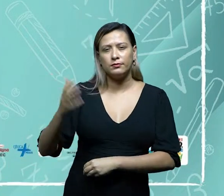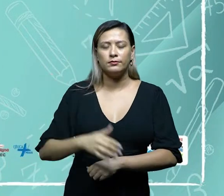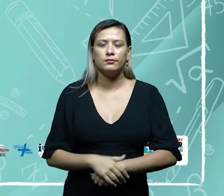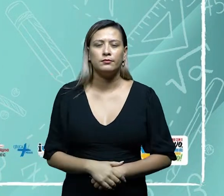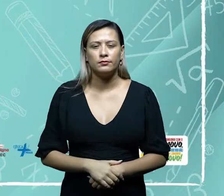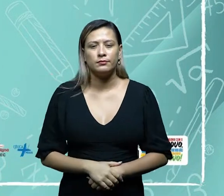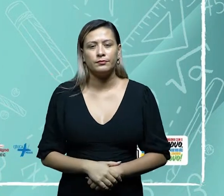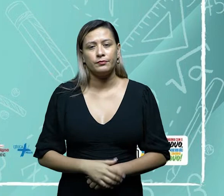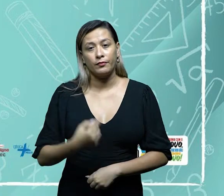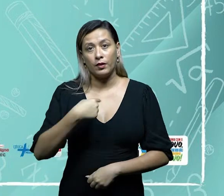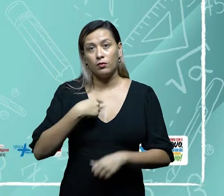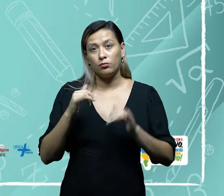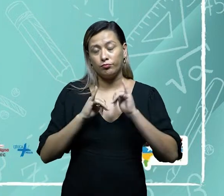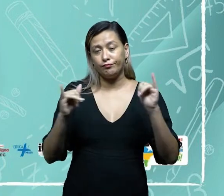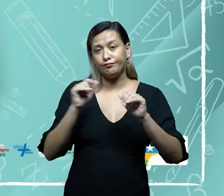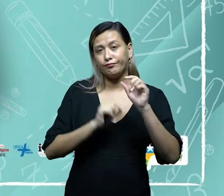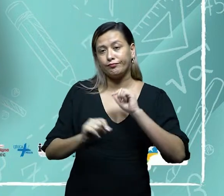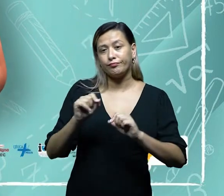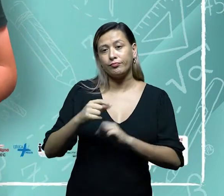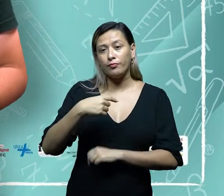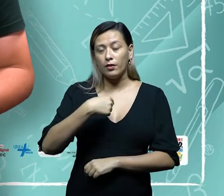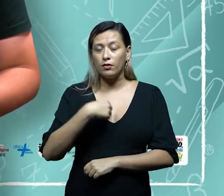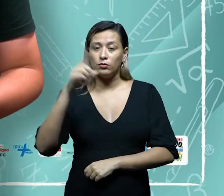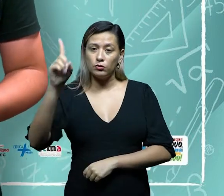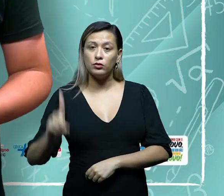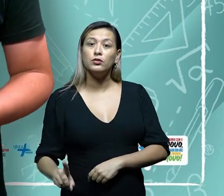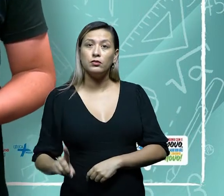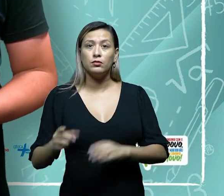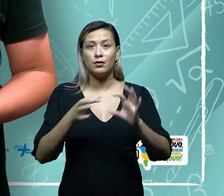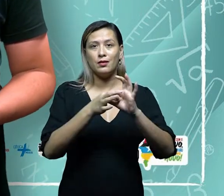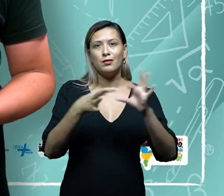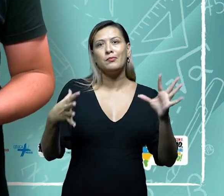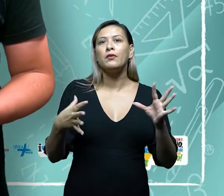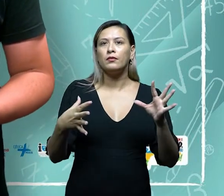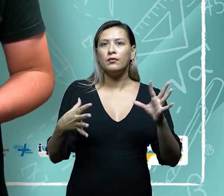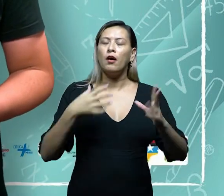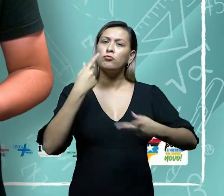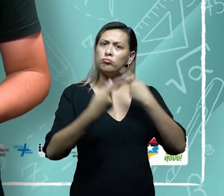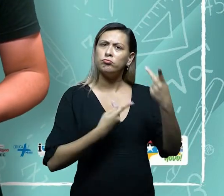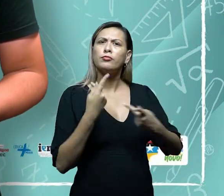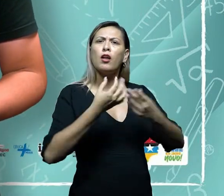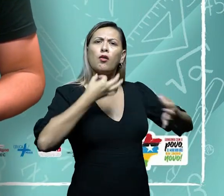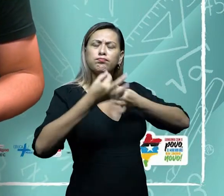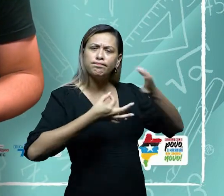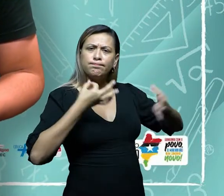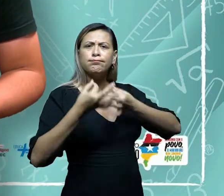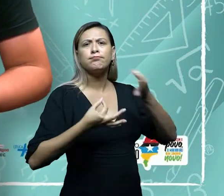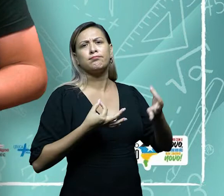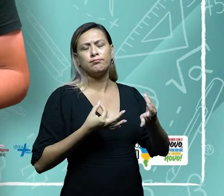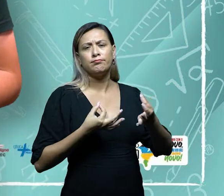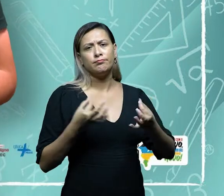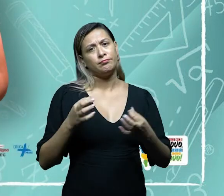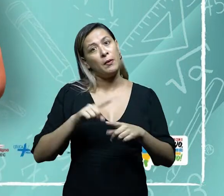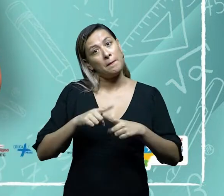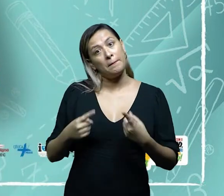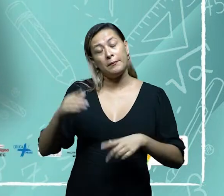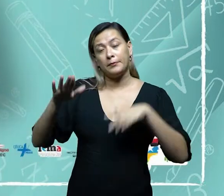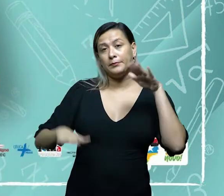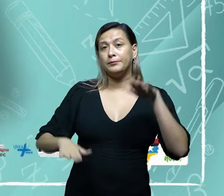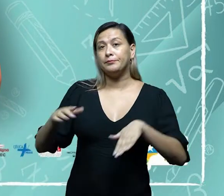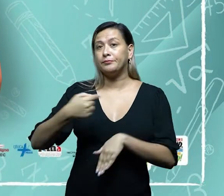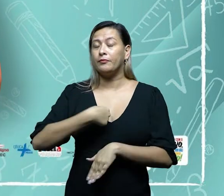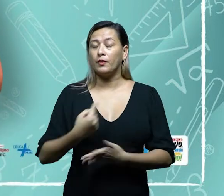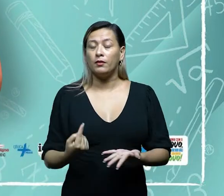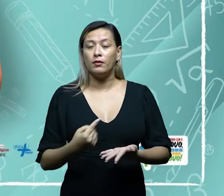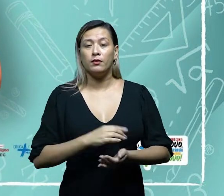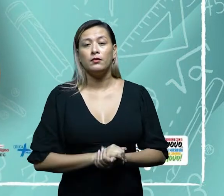Eu posso dizer que, de fato, eu tenho direito, né, à liberdade de expressão. E às vezes eu utilizo essa minha liberdade